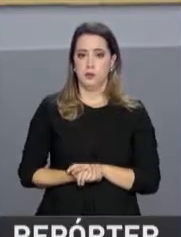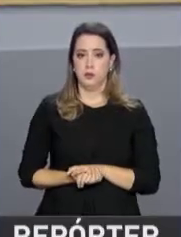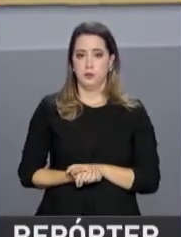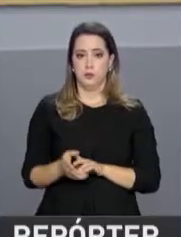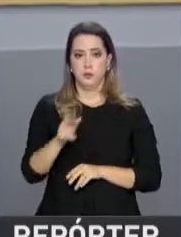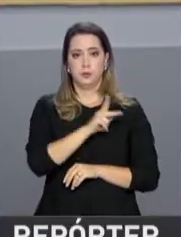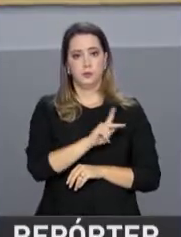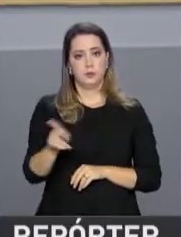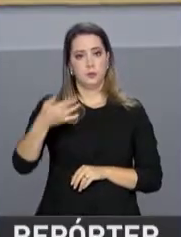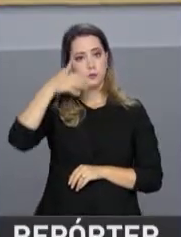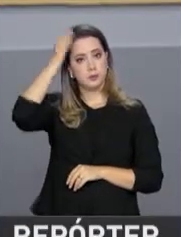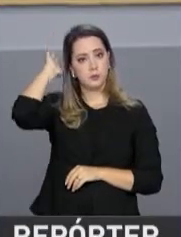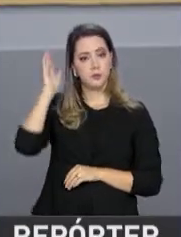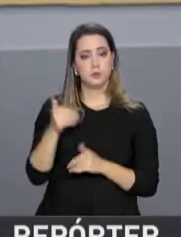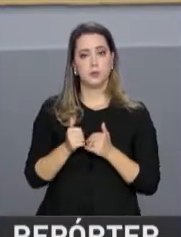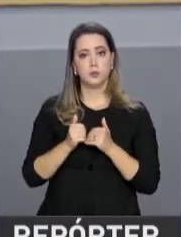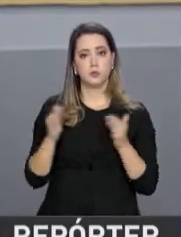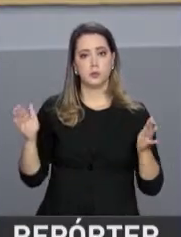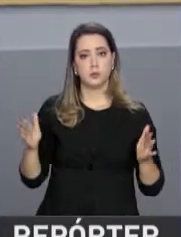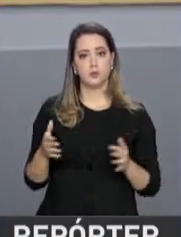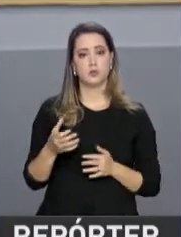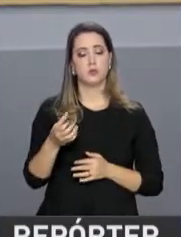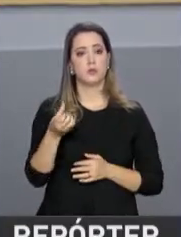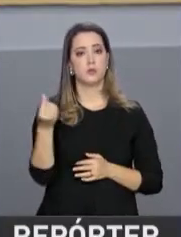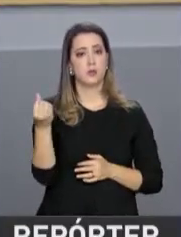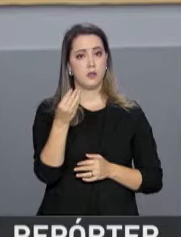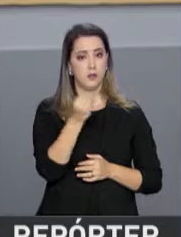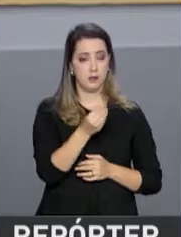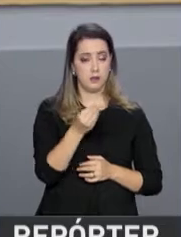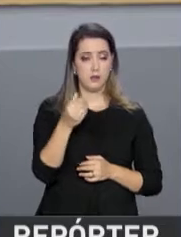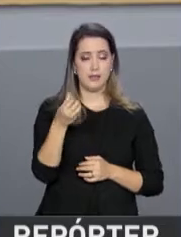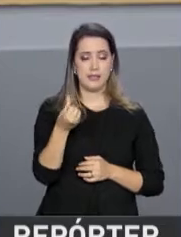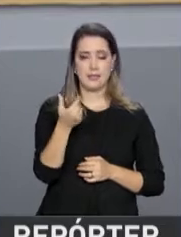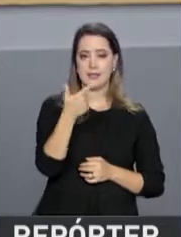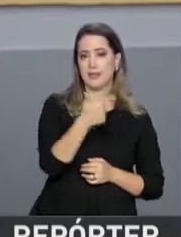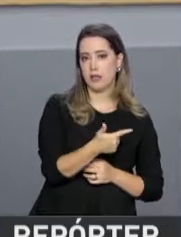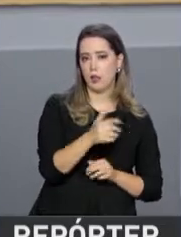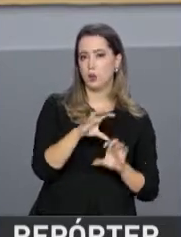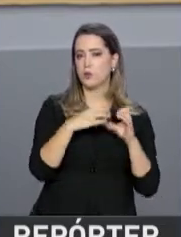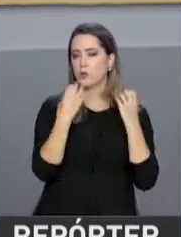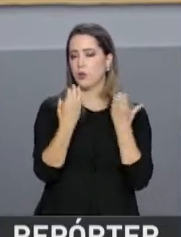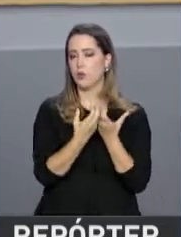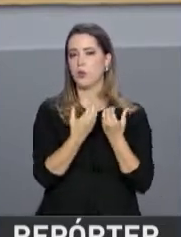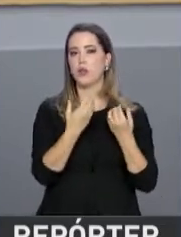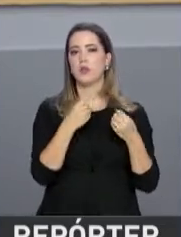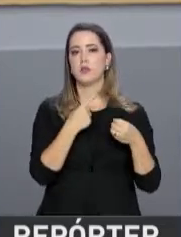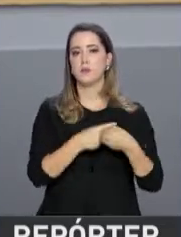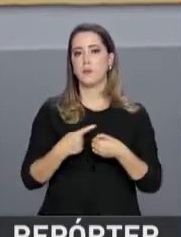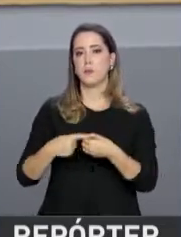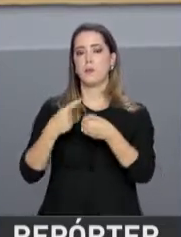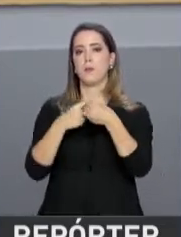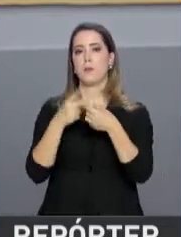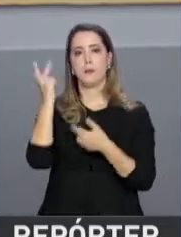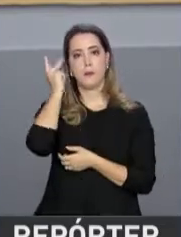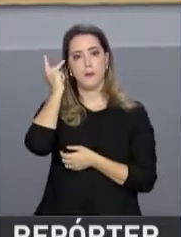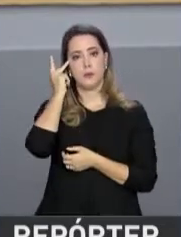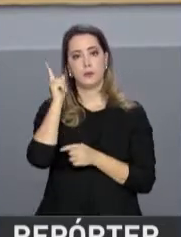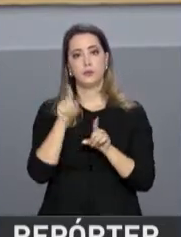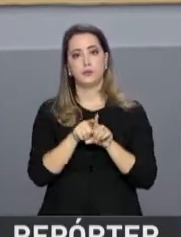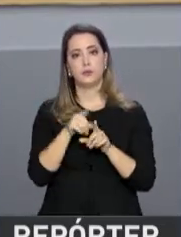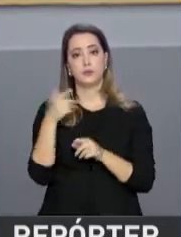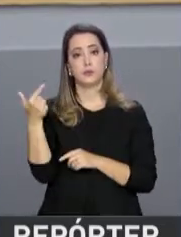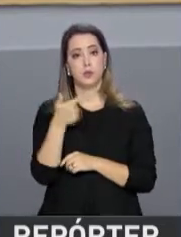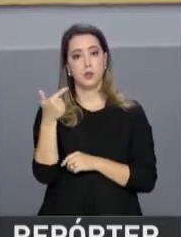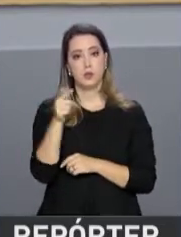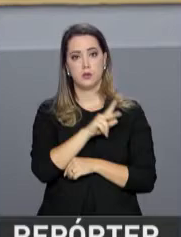presidente michel temer participou da abertura do 62º congresso estadual de municípios do estado de são paulo ele